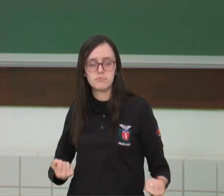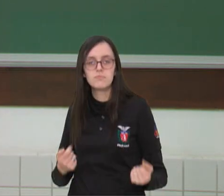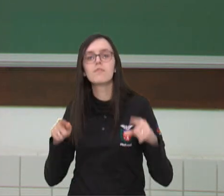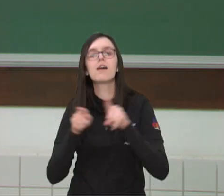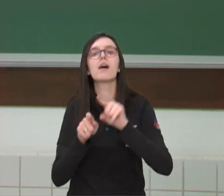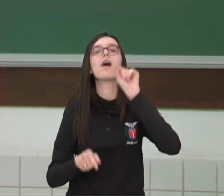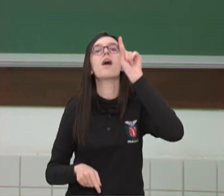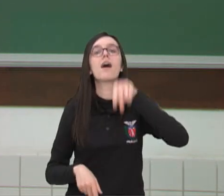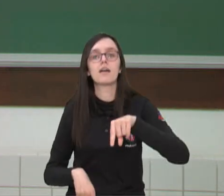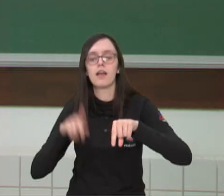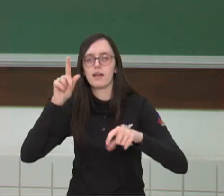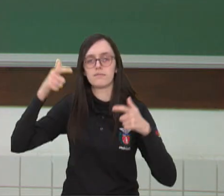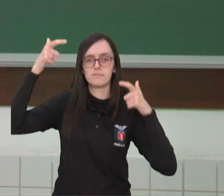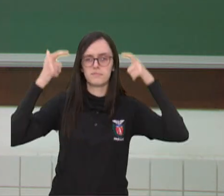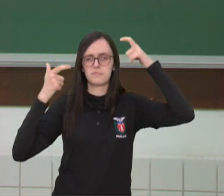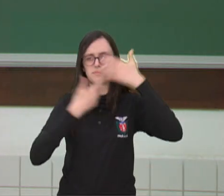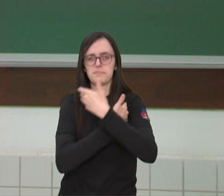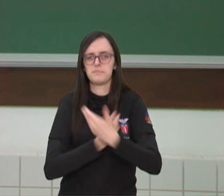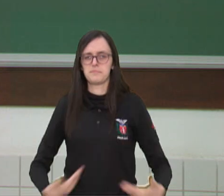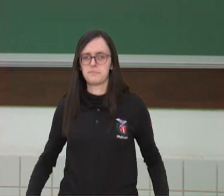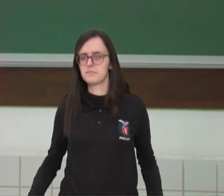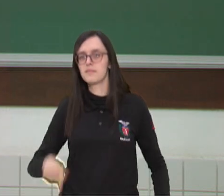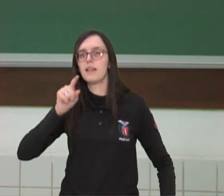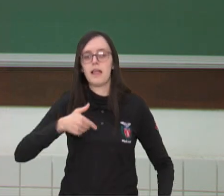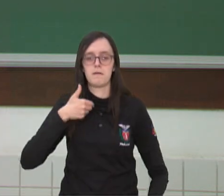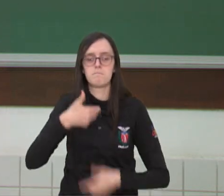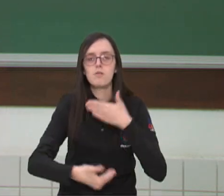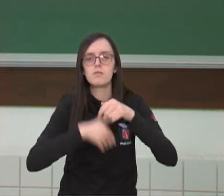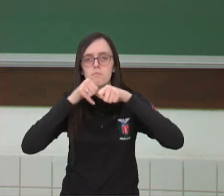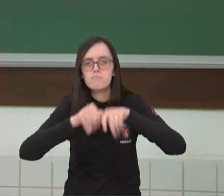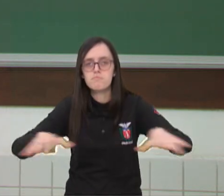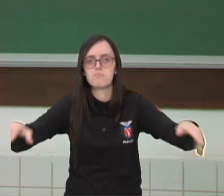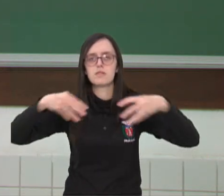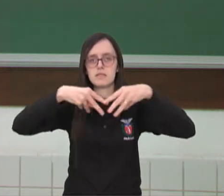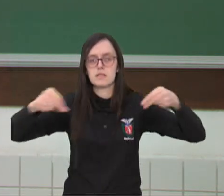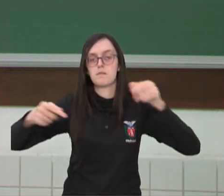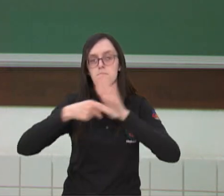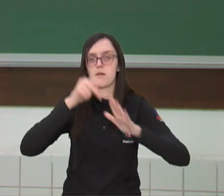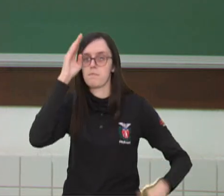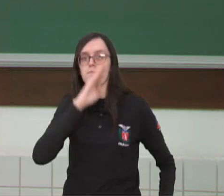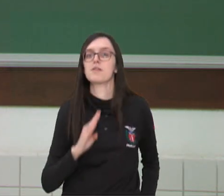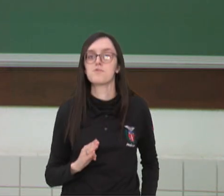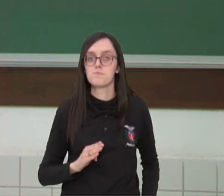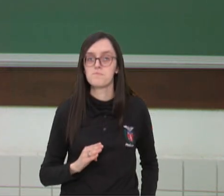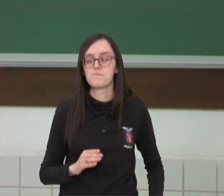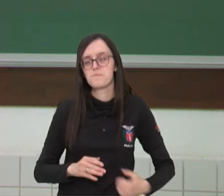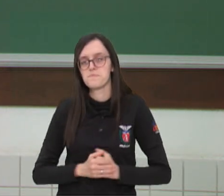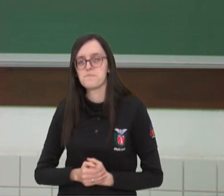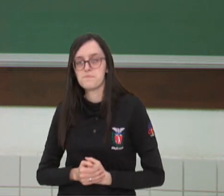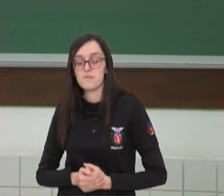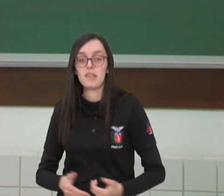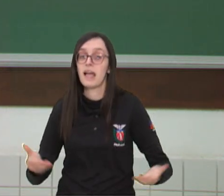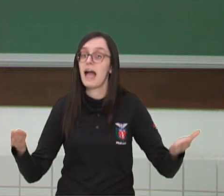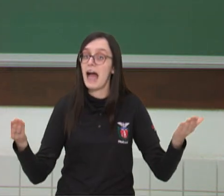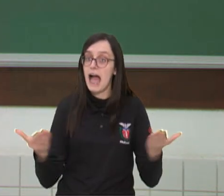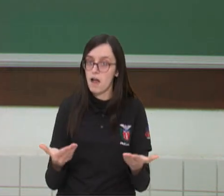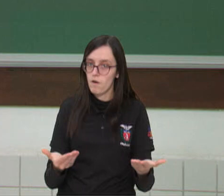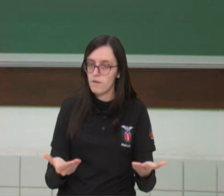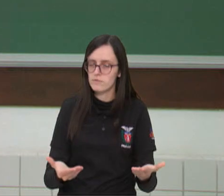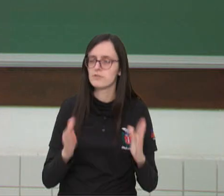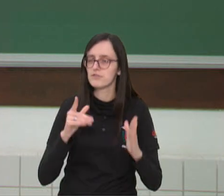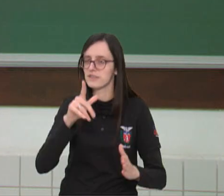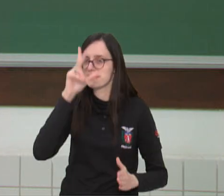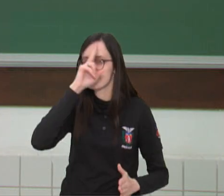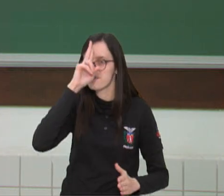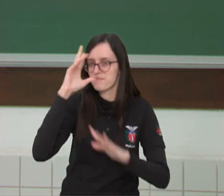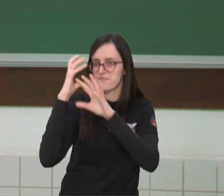dos bandeirantes nesse processo de expansão territorial do Brasil. Agora, já que você lembrou